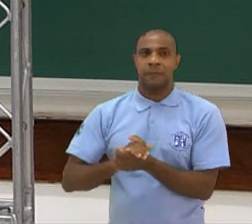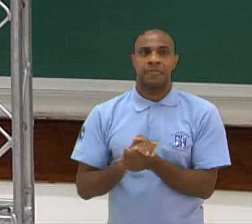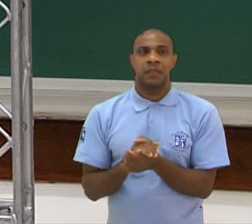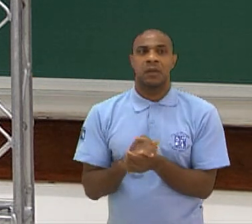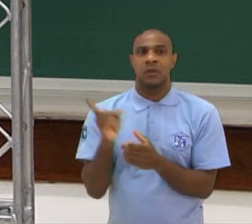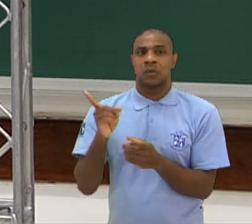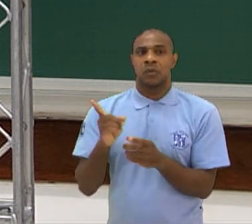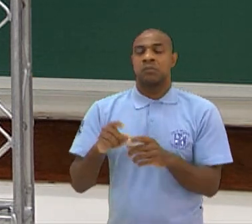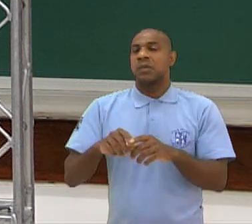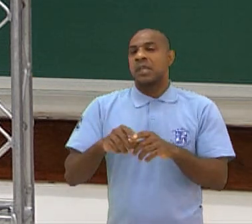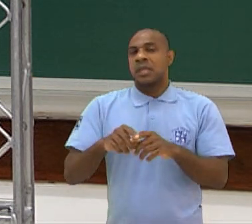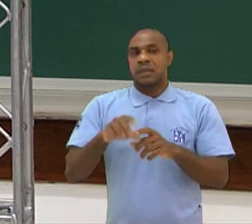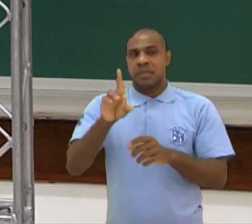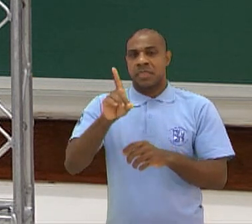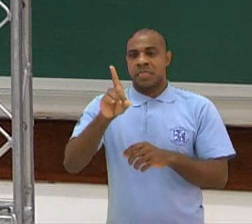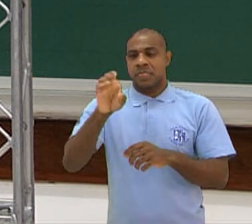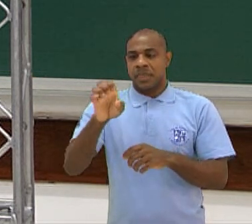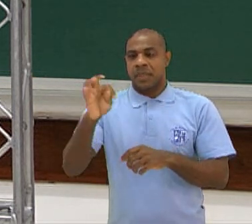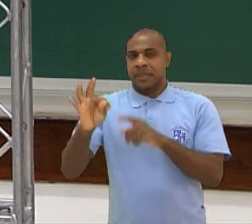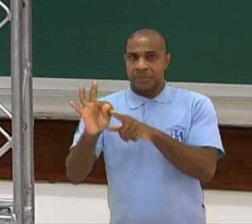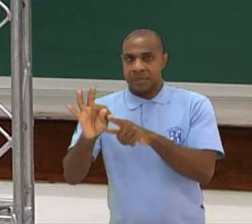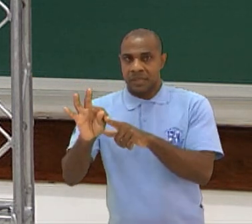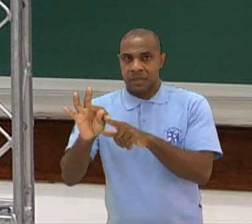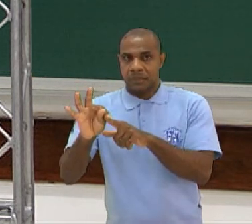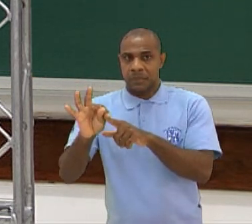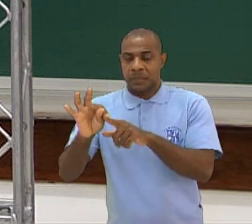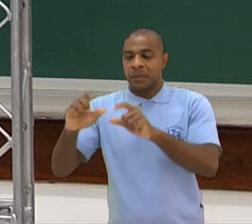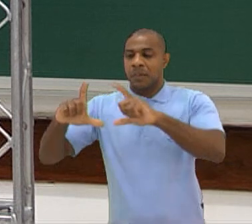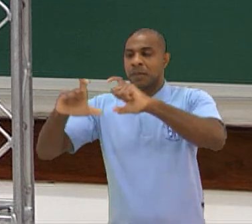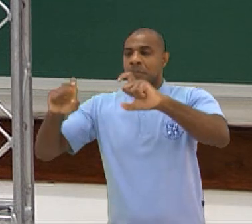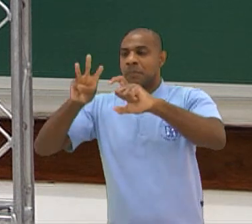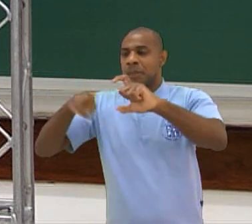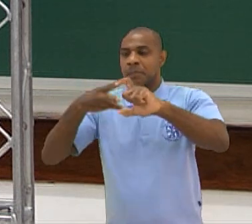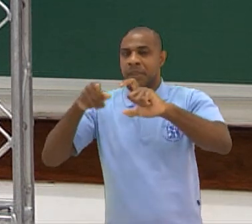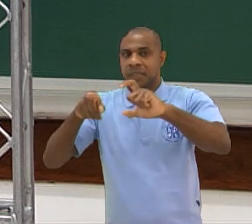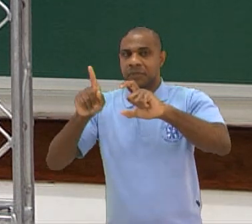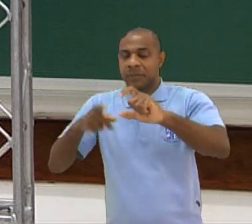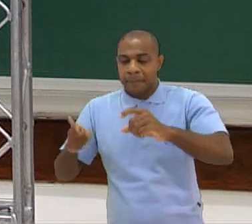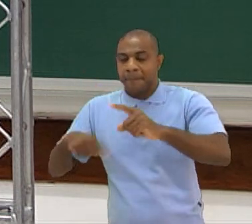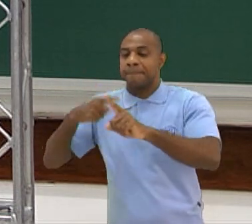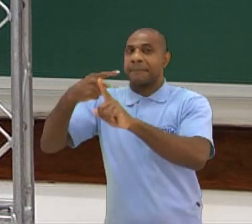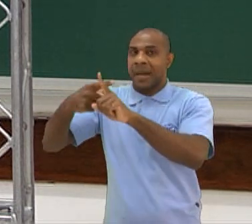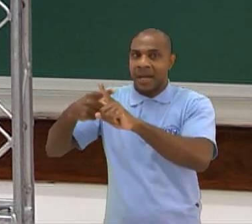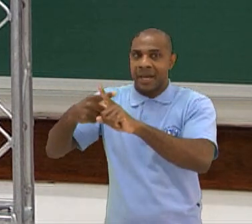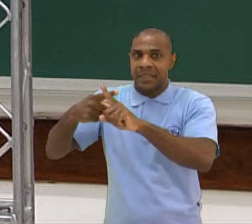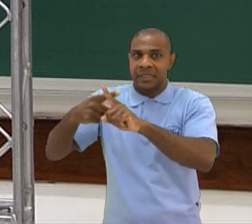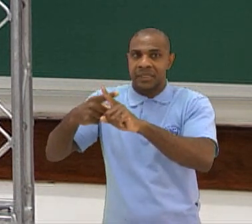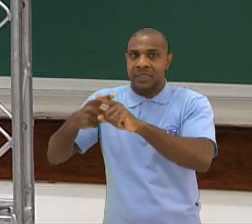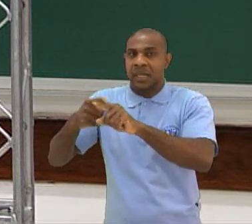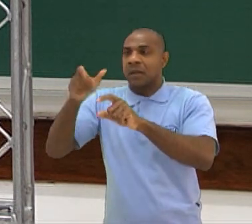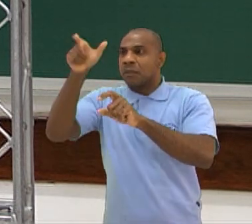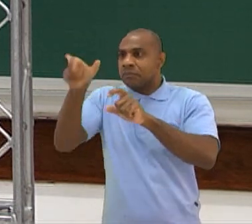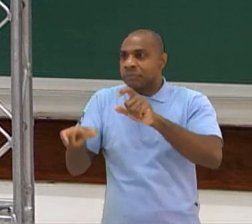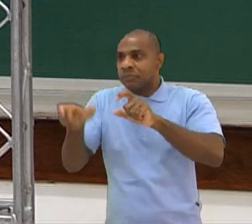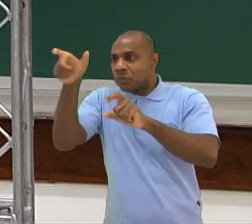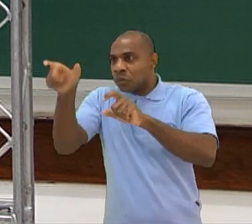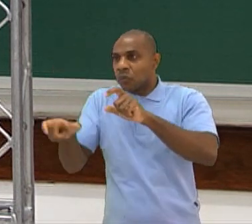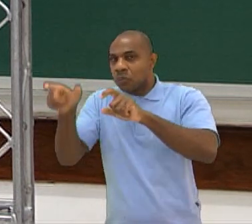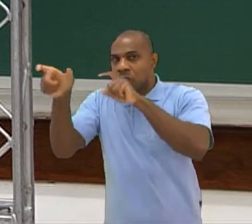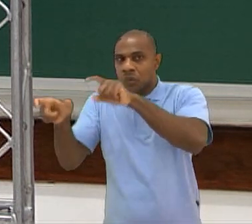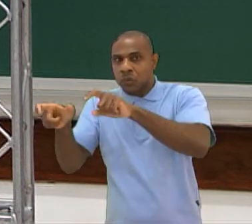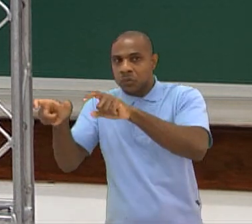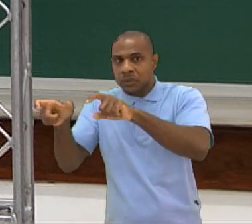formado pelos coeficientes mais a coluna dos termos independentes menos a coluna do